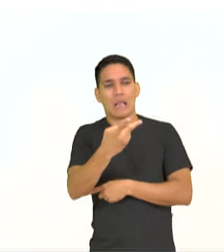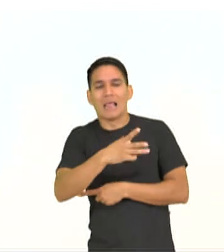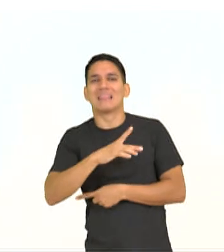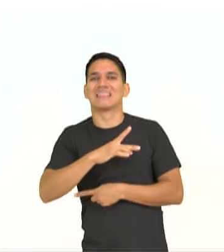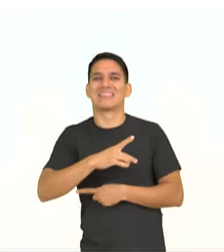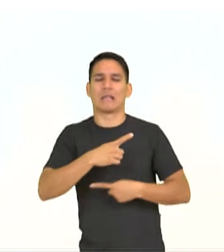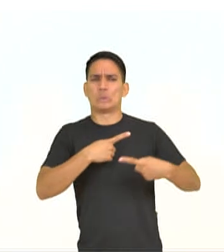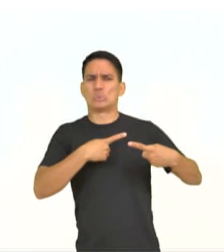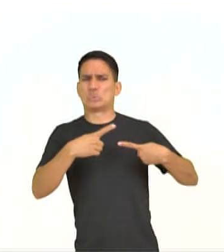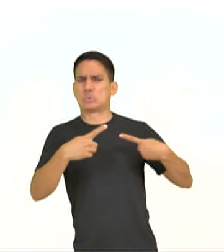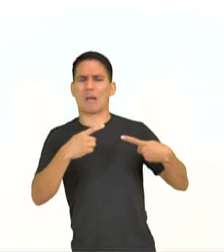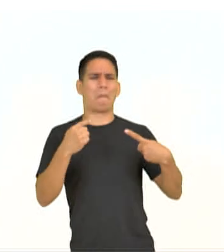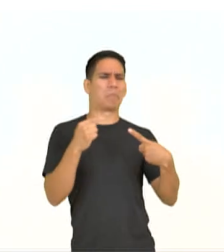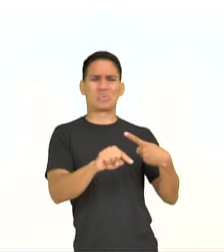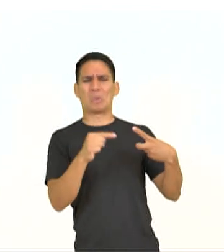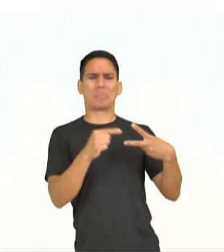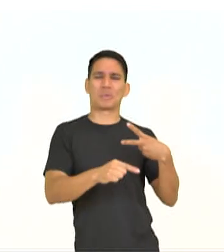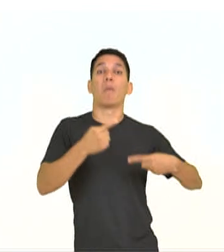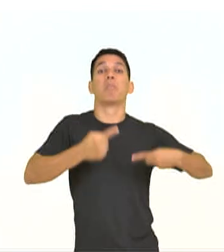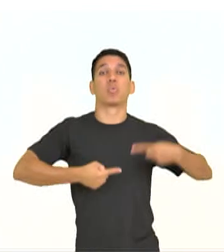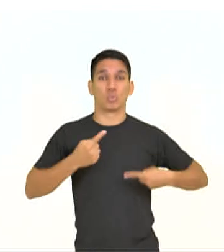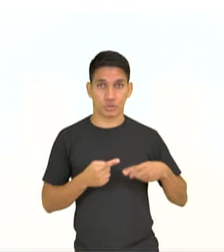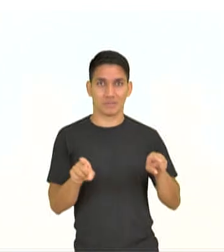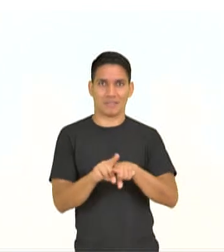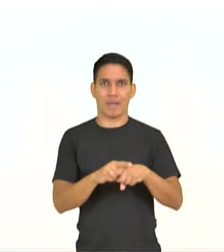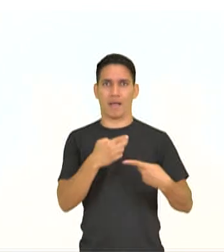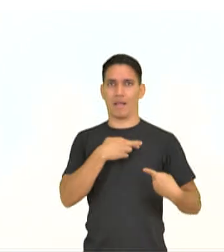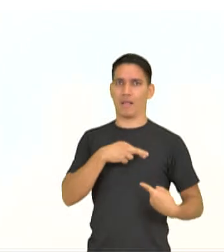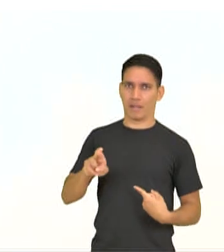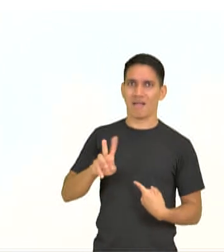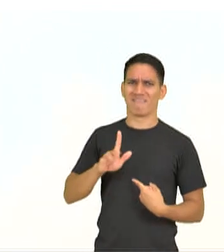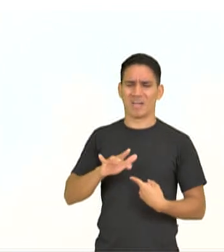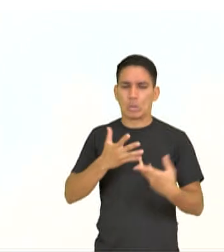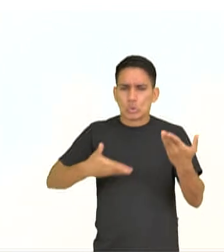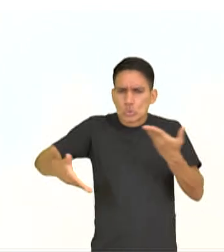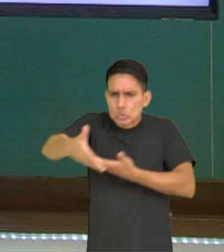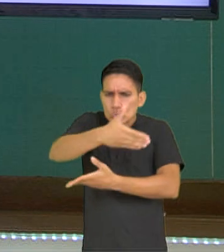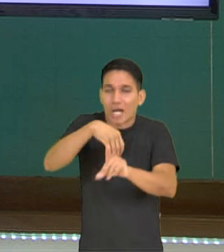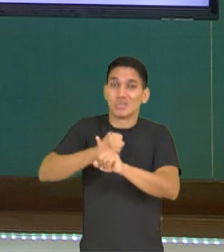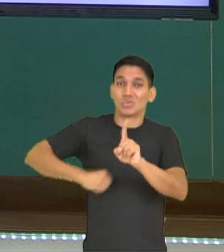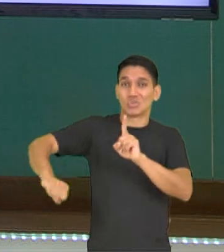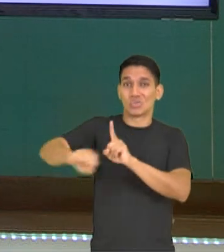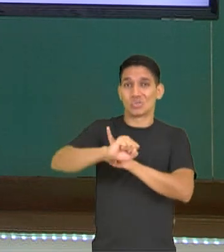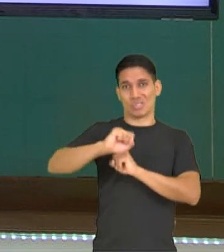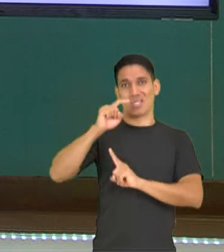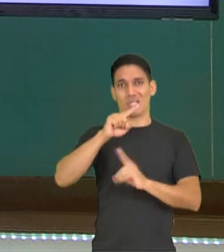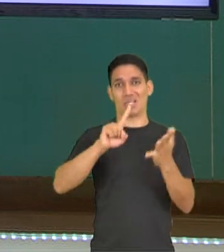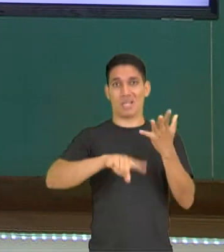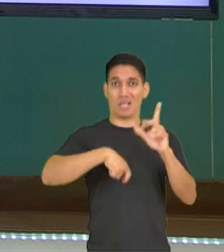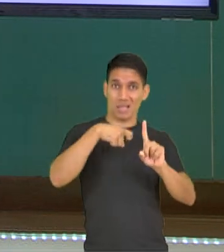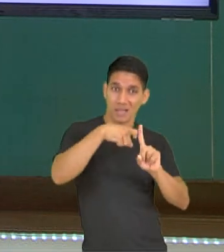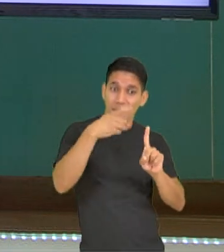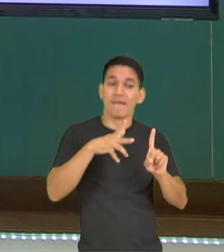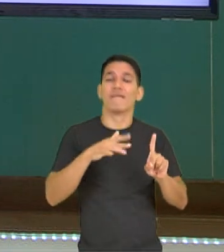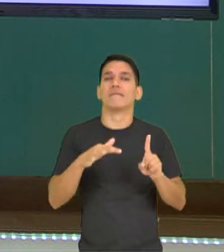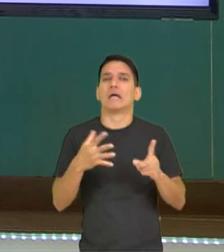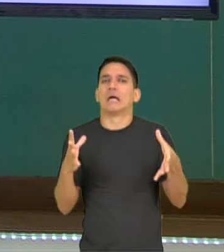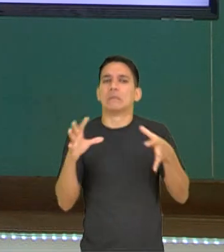e religiosas que vão envolver a sociedade inglesa e vão incluir um grupo